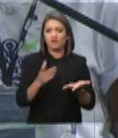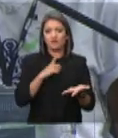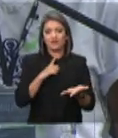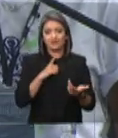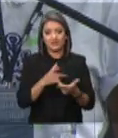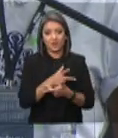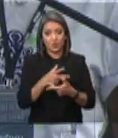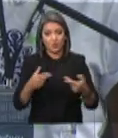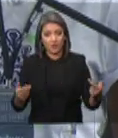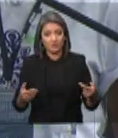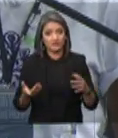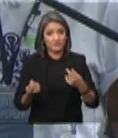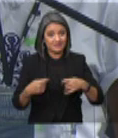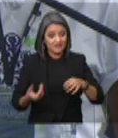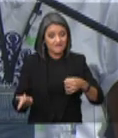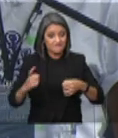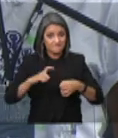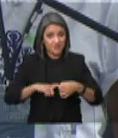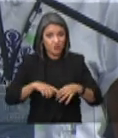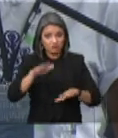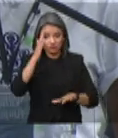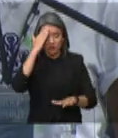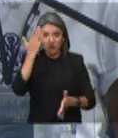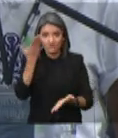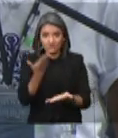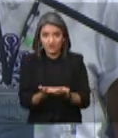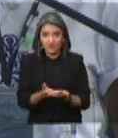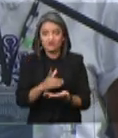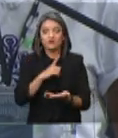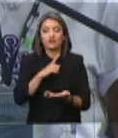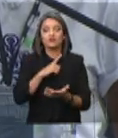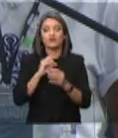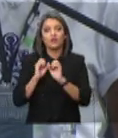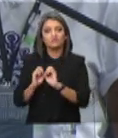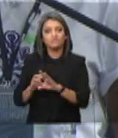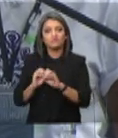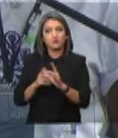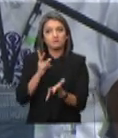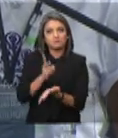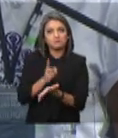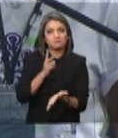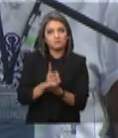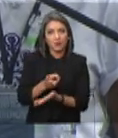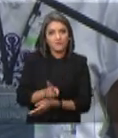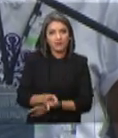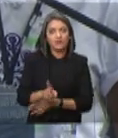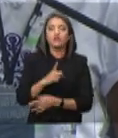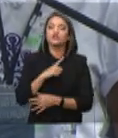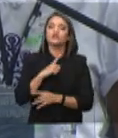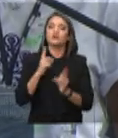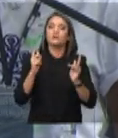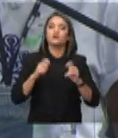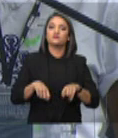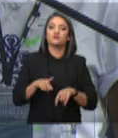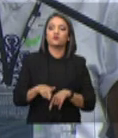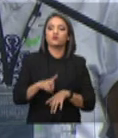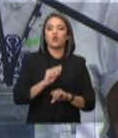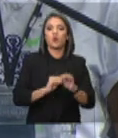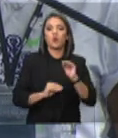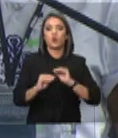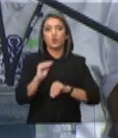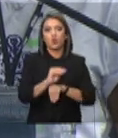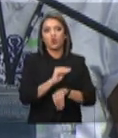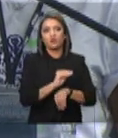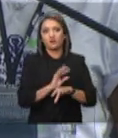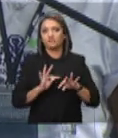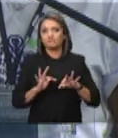de vínculo de confiança seguido de educação permanente que Poss continuidade do cuidado de maneira